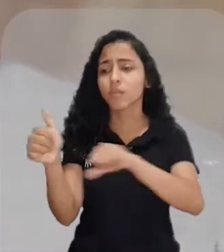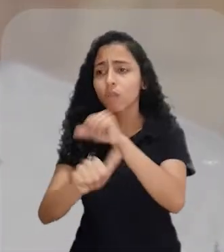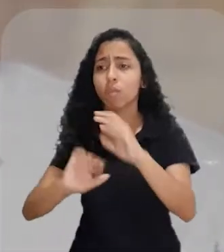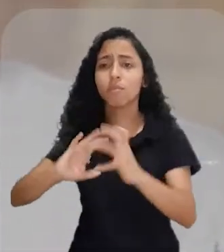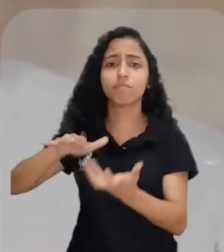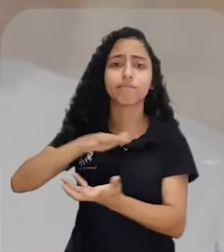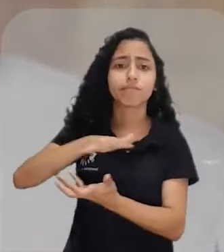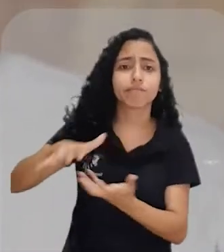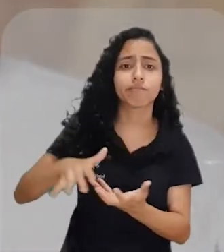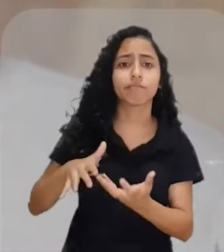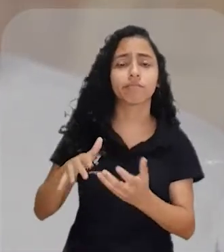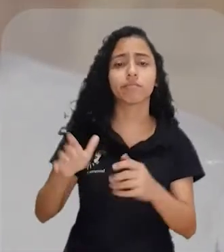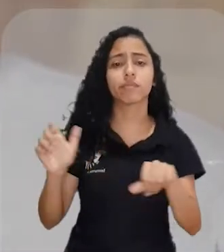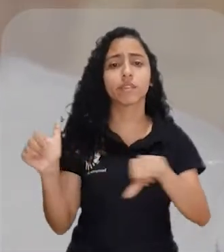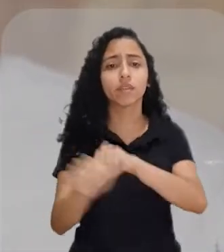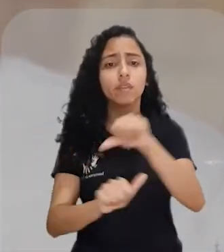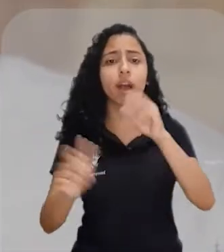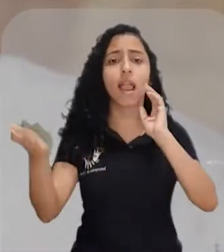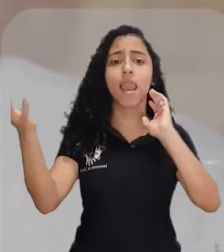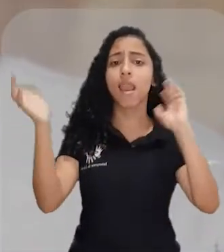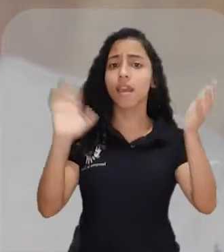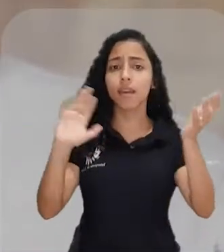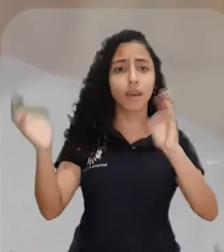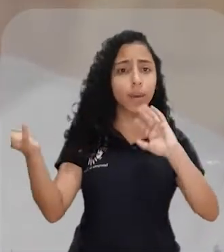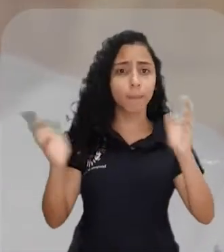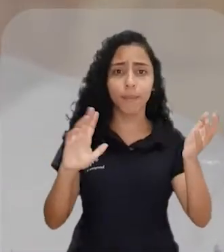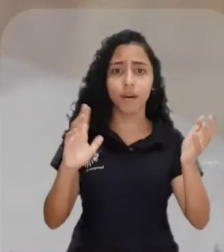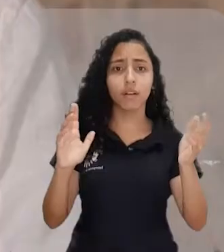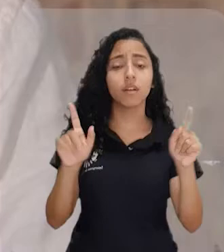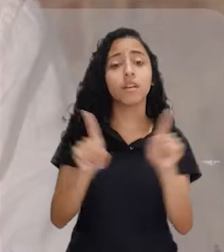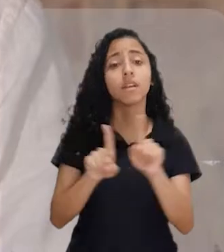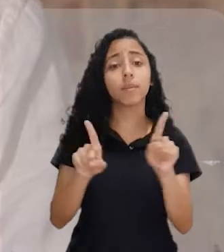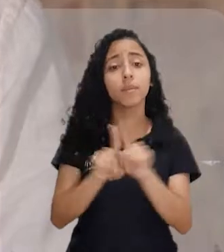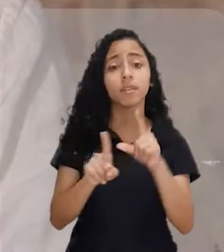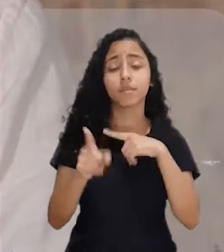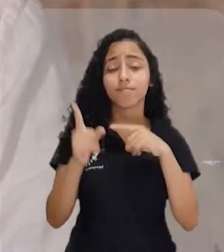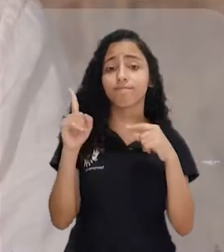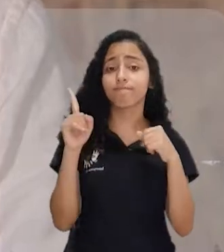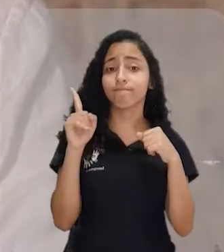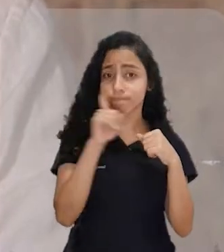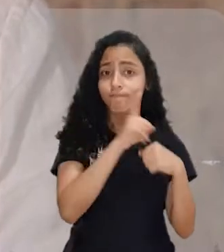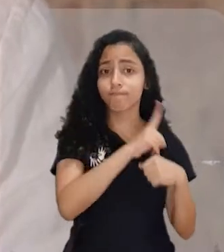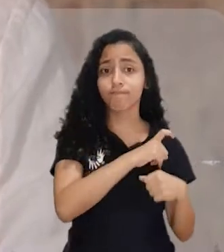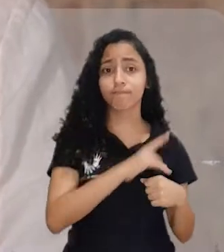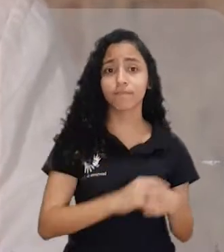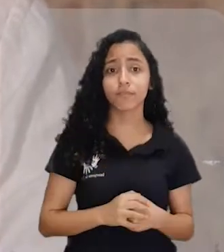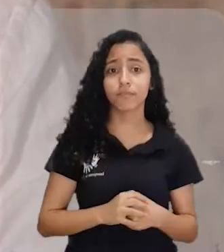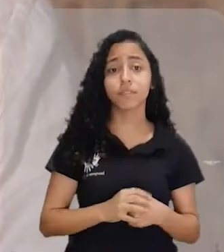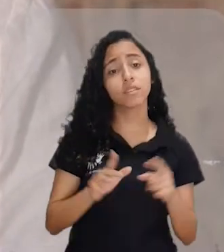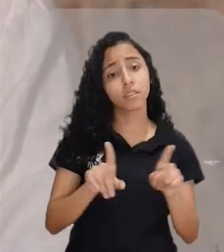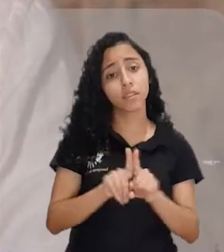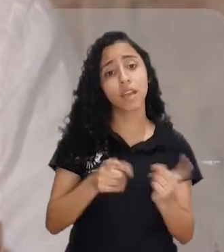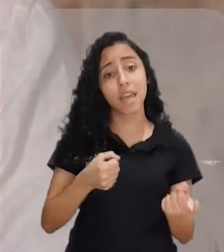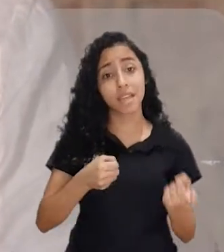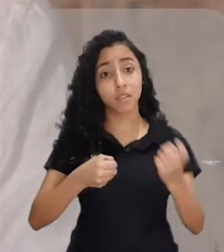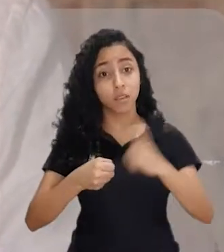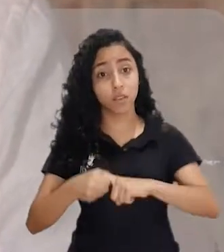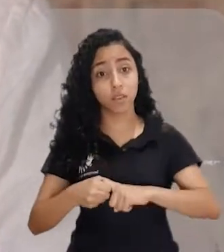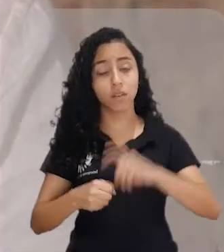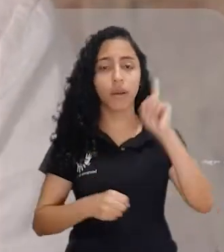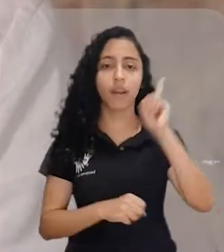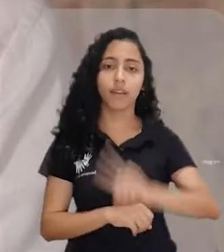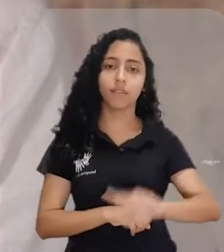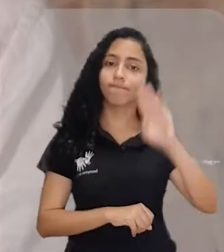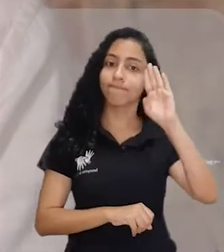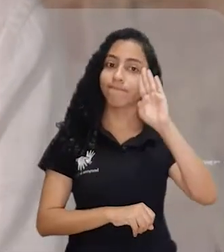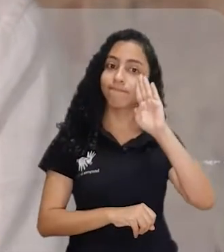forte, transformação nos ecossistemas, transformação no clima, né? E que lança para a gente também um desafio muito grande, né?